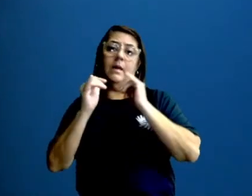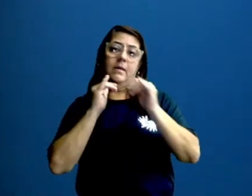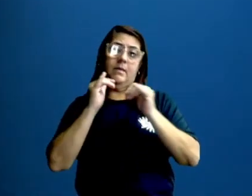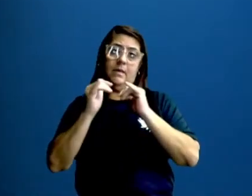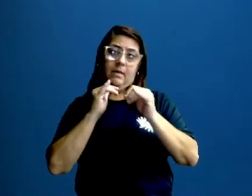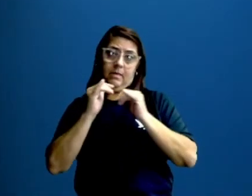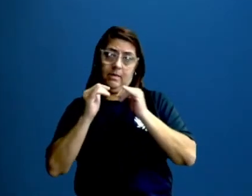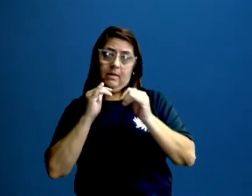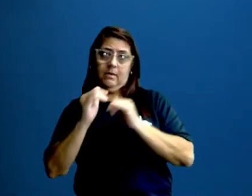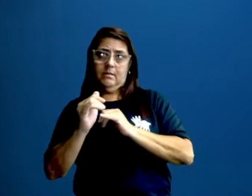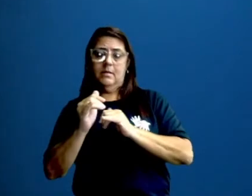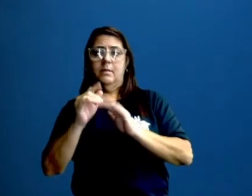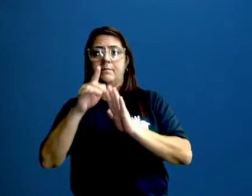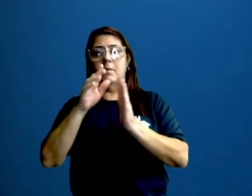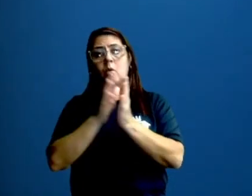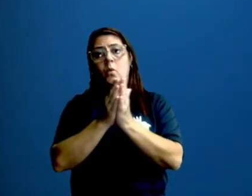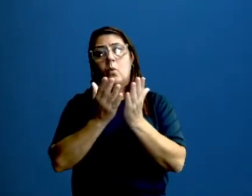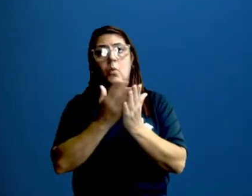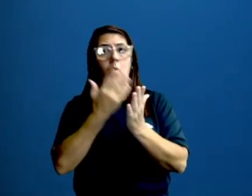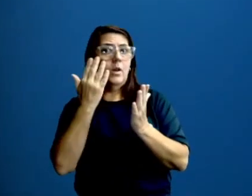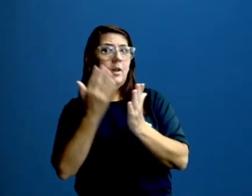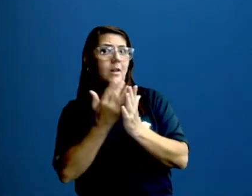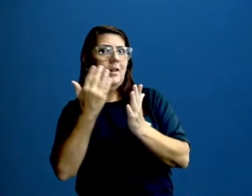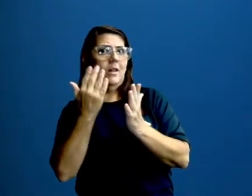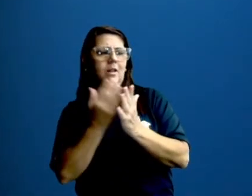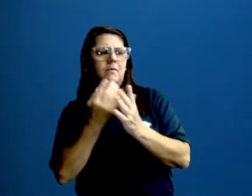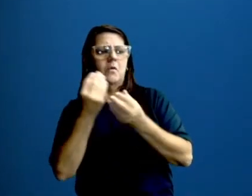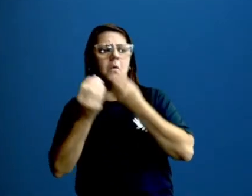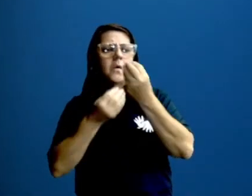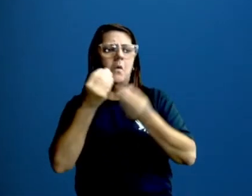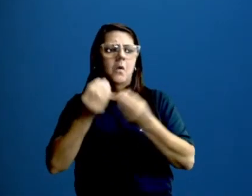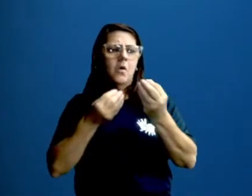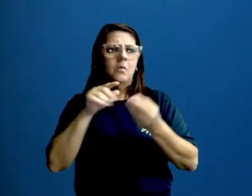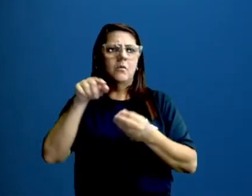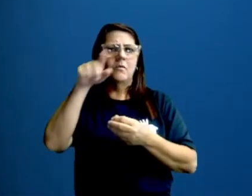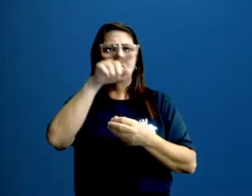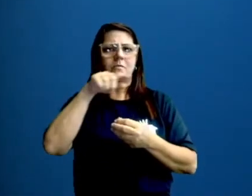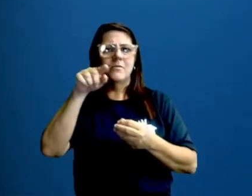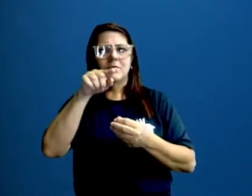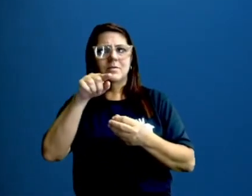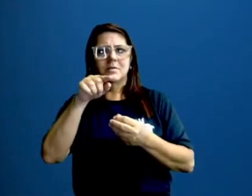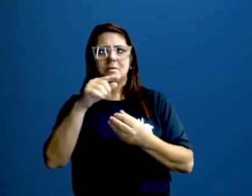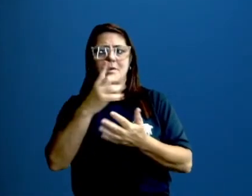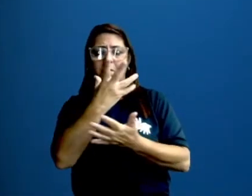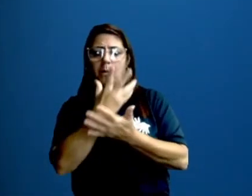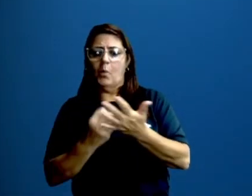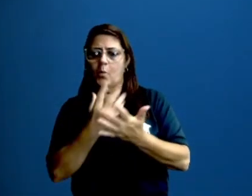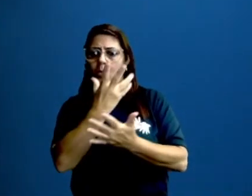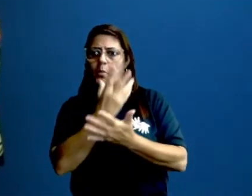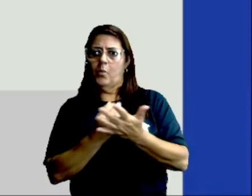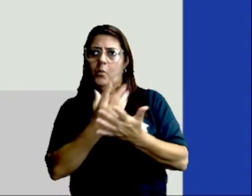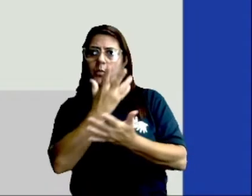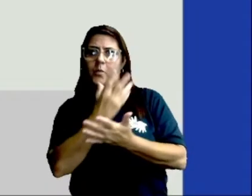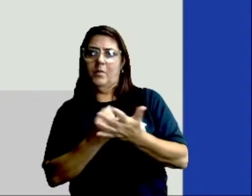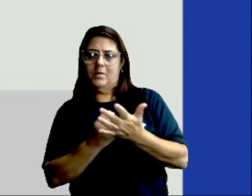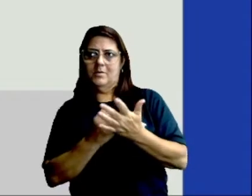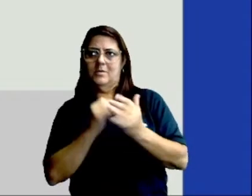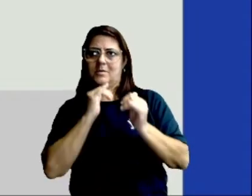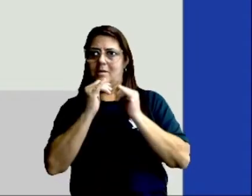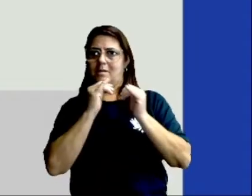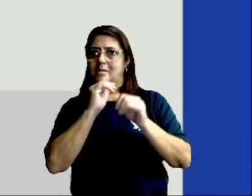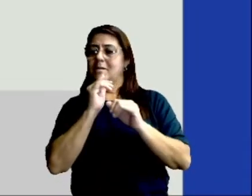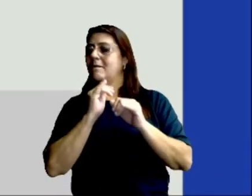Para o público. Então, daqui a pouco eu vou mostrar para vocês como vocês podem baixar esse livro e ler. O título dele é Era